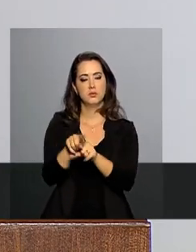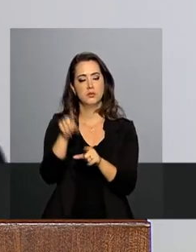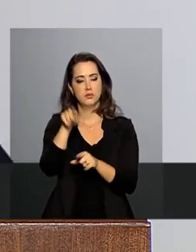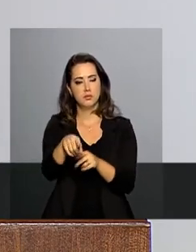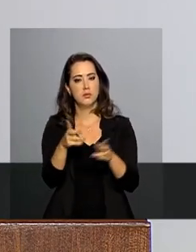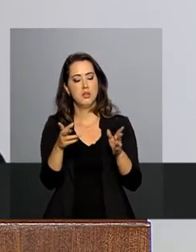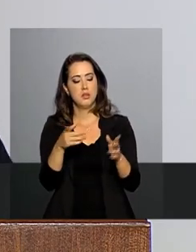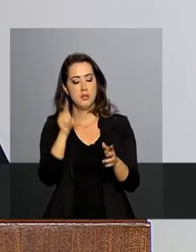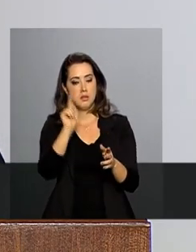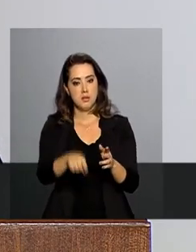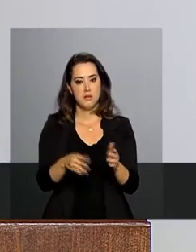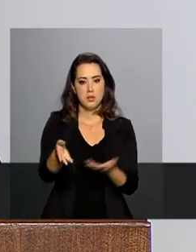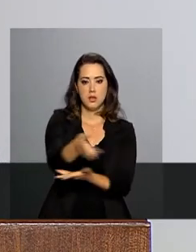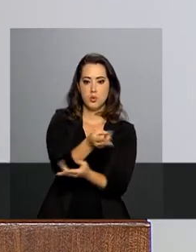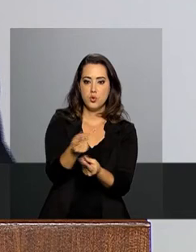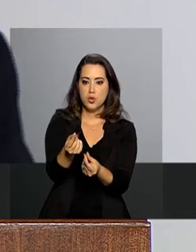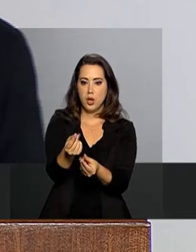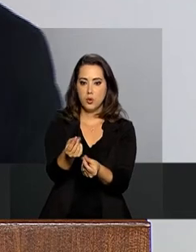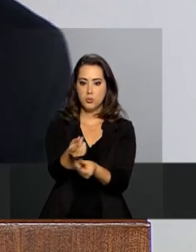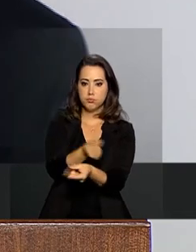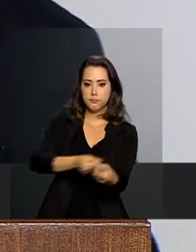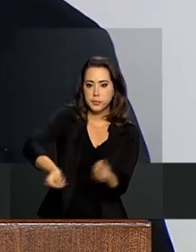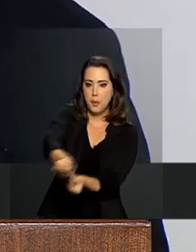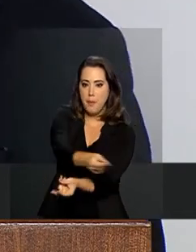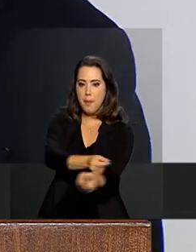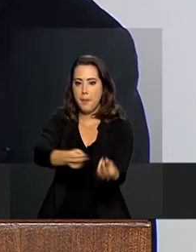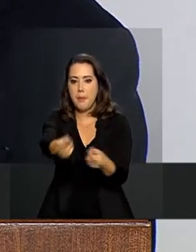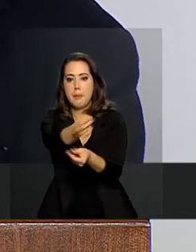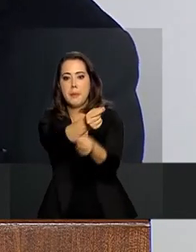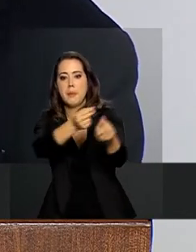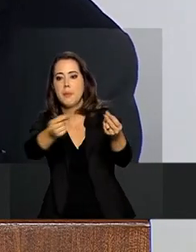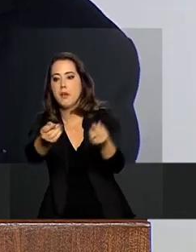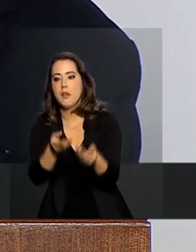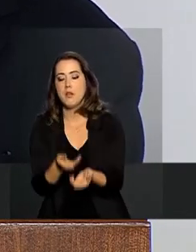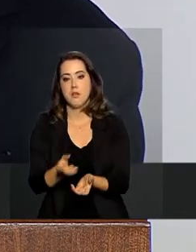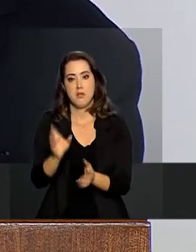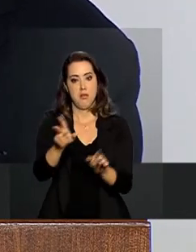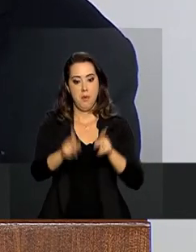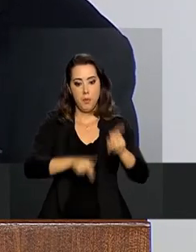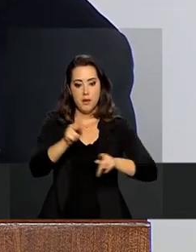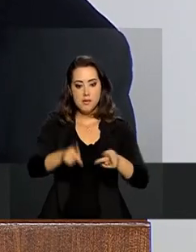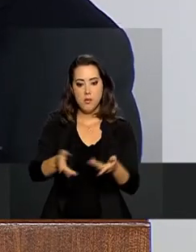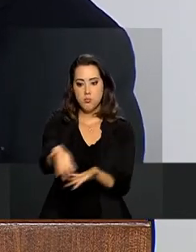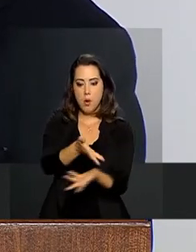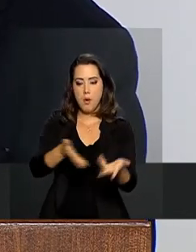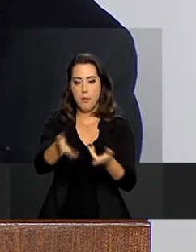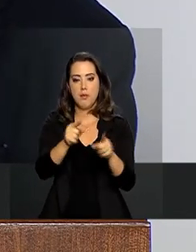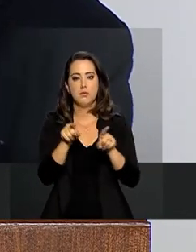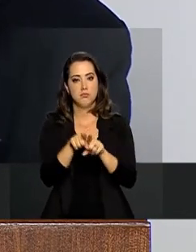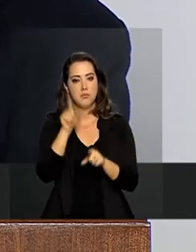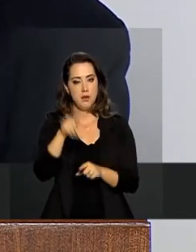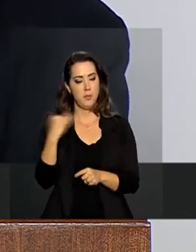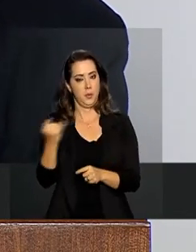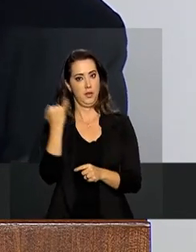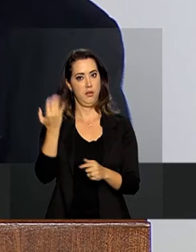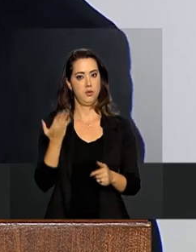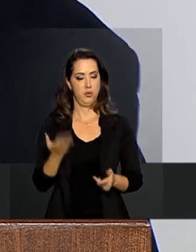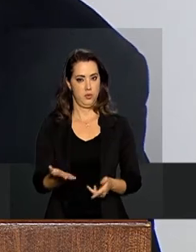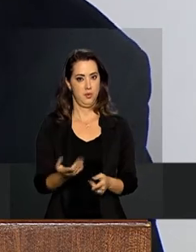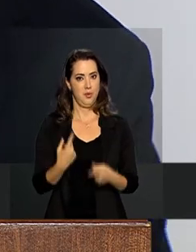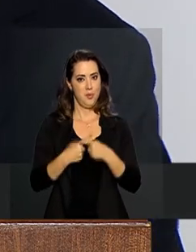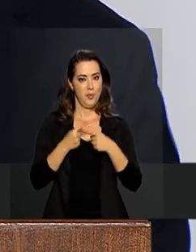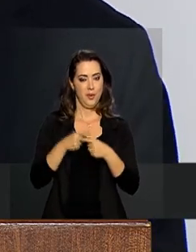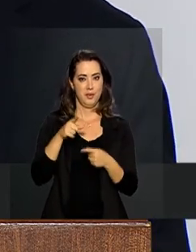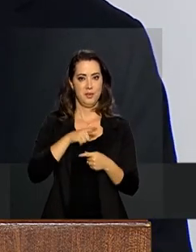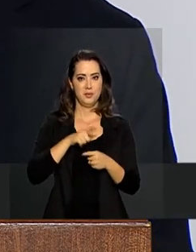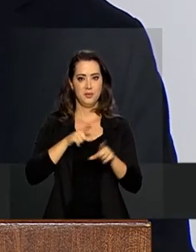deseja que a circulação do dinheiro é curioso o círculo digamos virtuoso é a circulação do dinheiro faz com